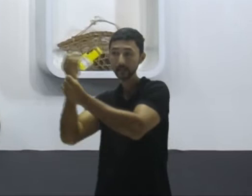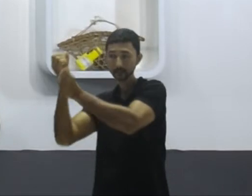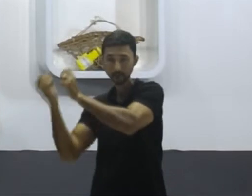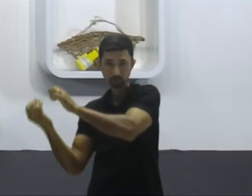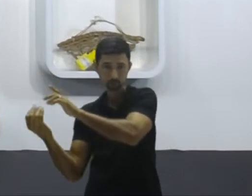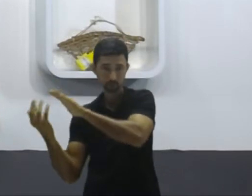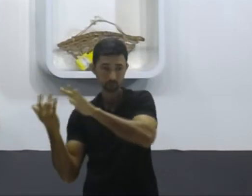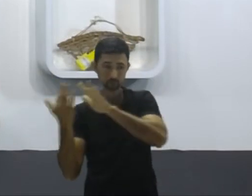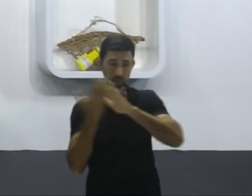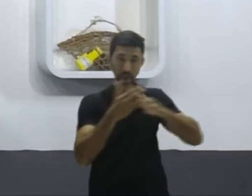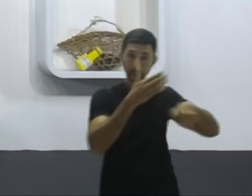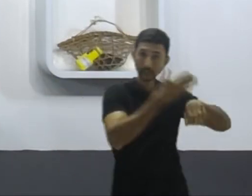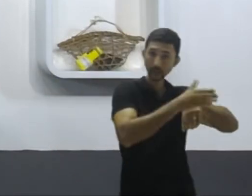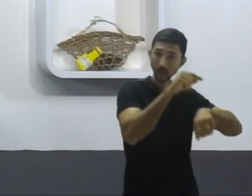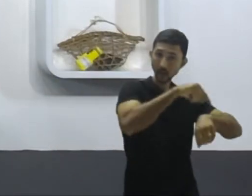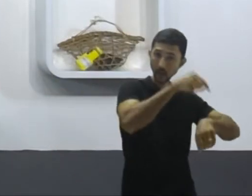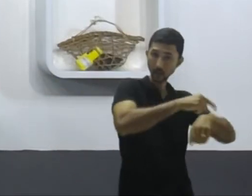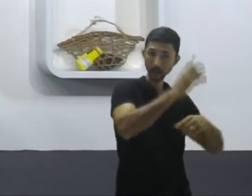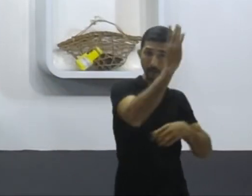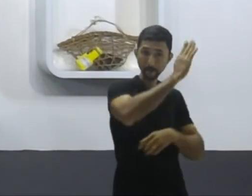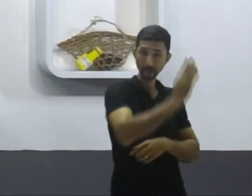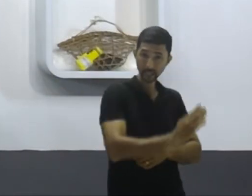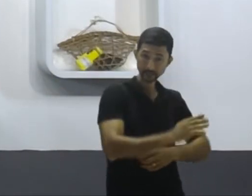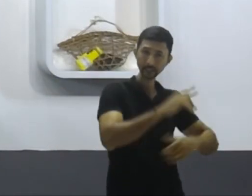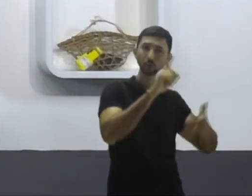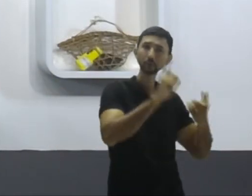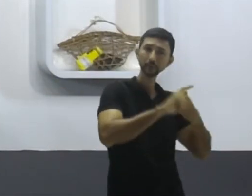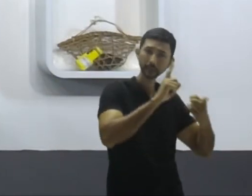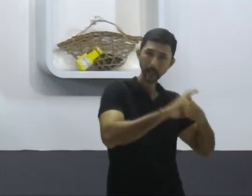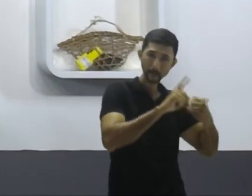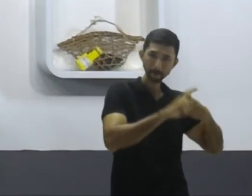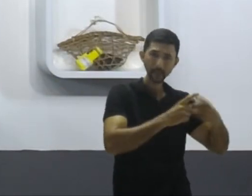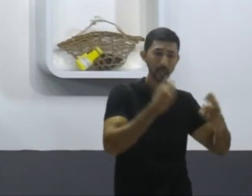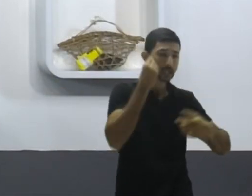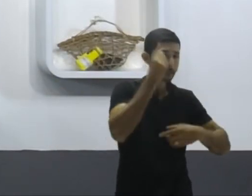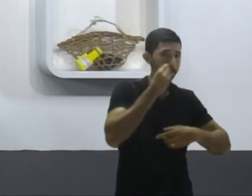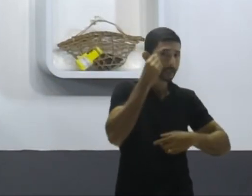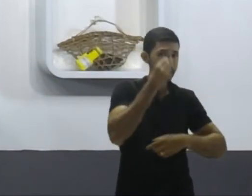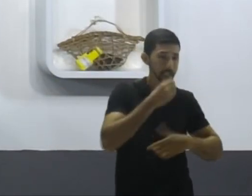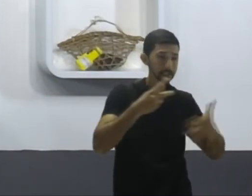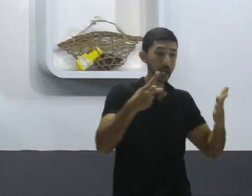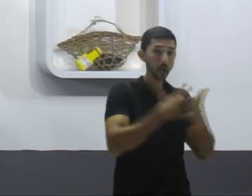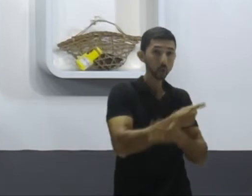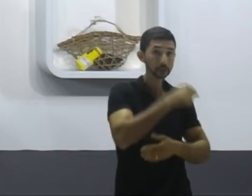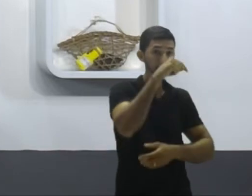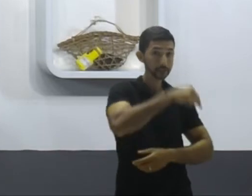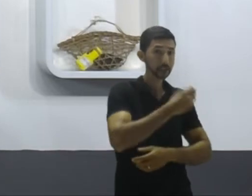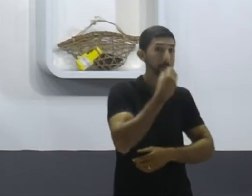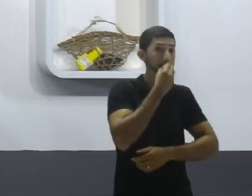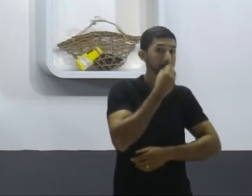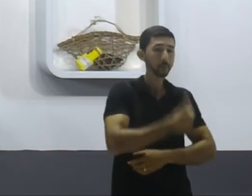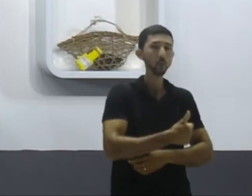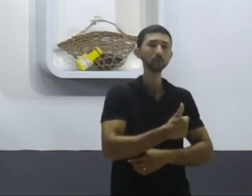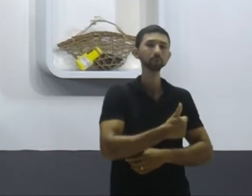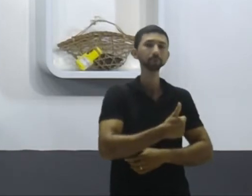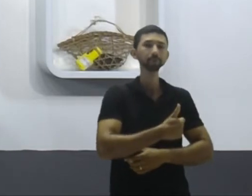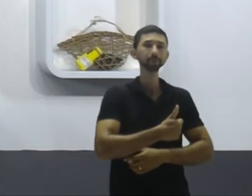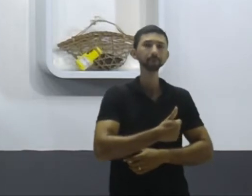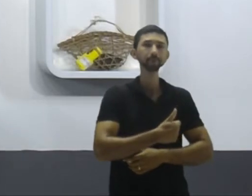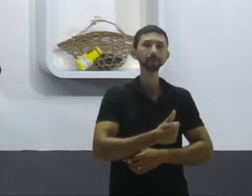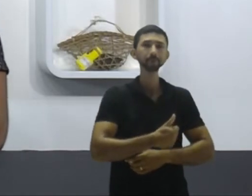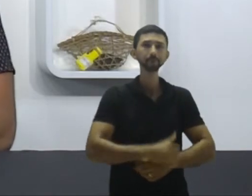para a colônia, tá? Para que aqui também essa experiência pudesse ser exitosa, pudesse dar